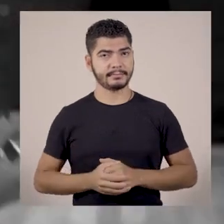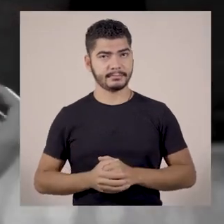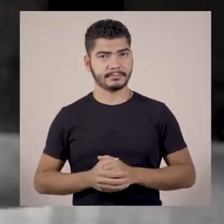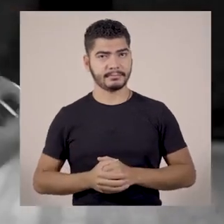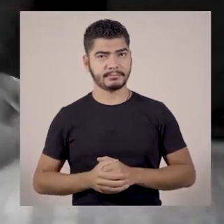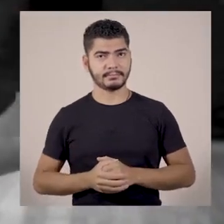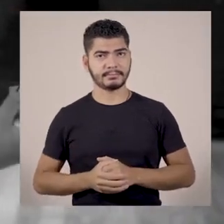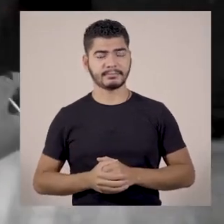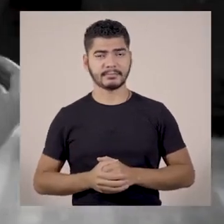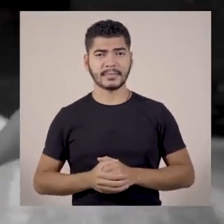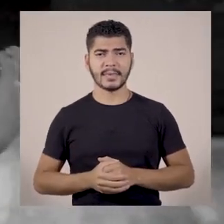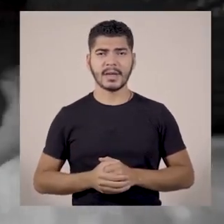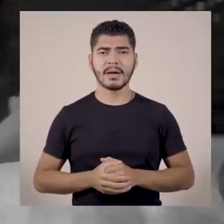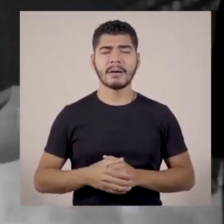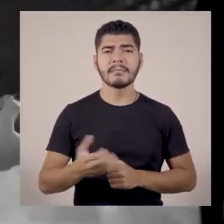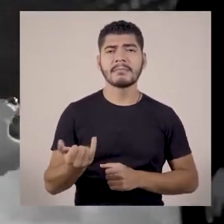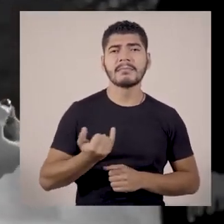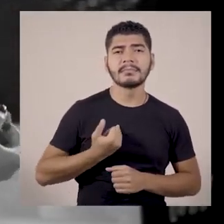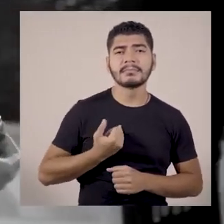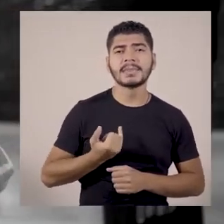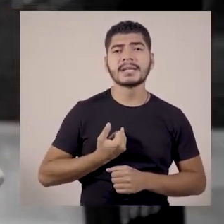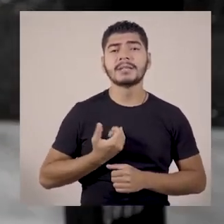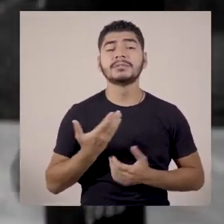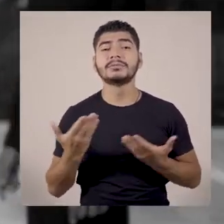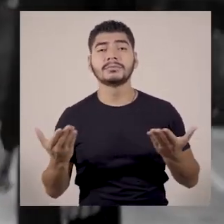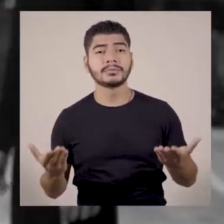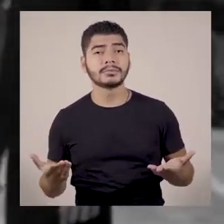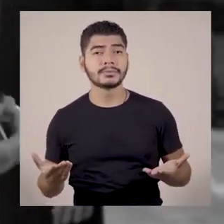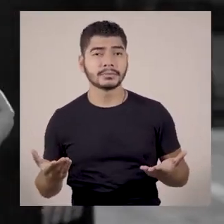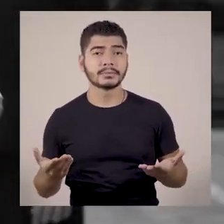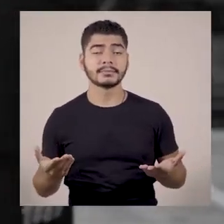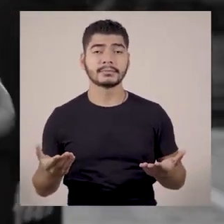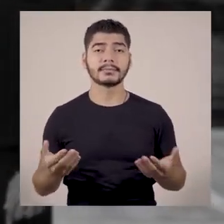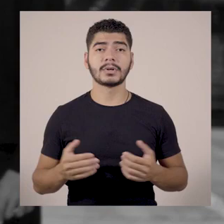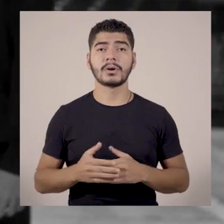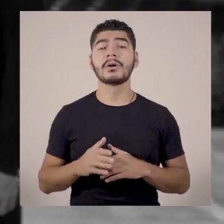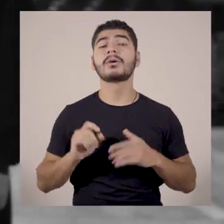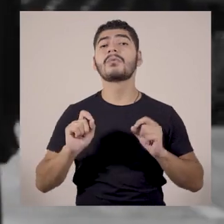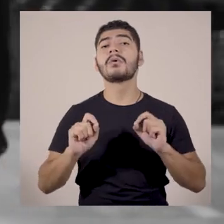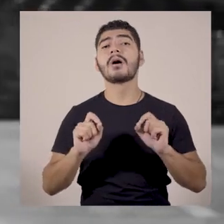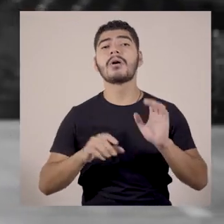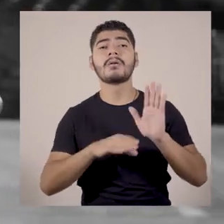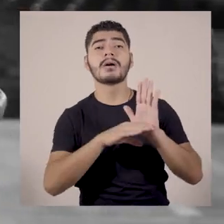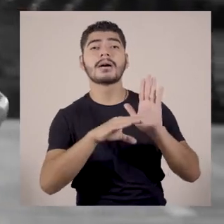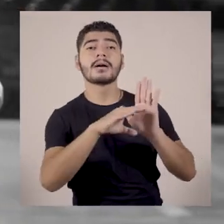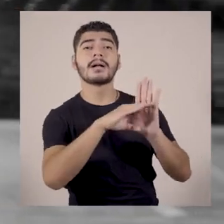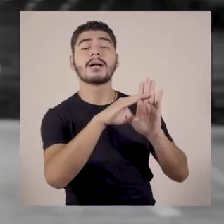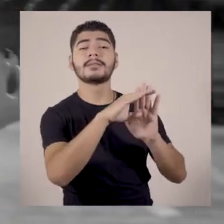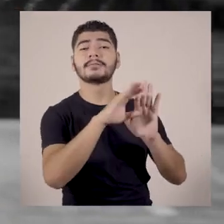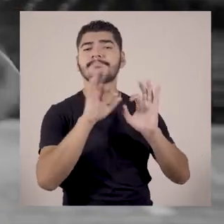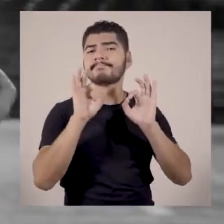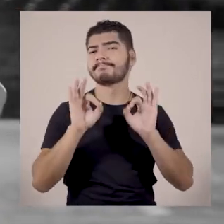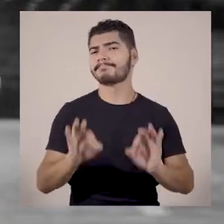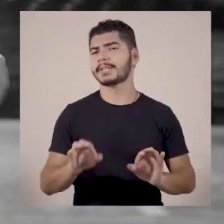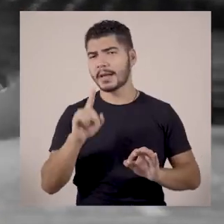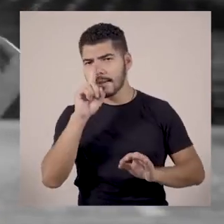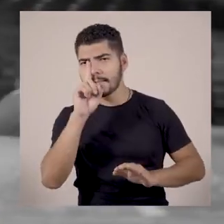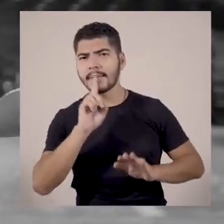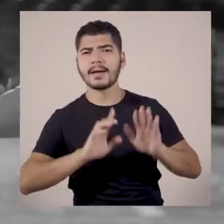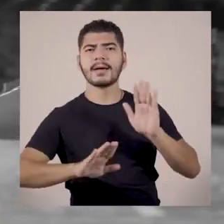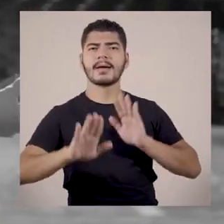Me diz, olha e me diz, Quem é a classe